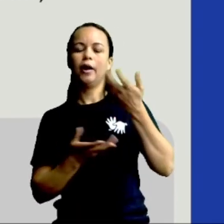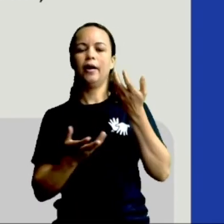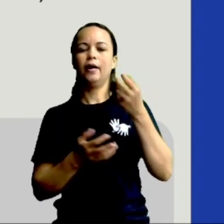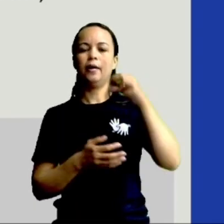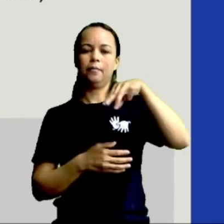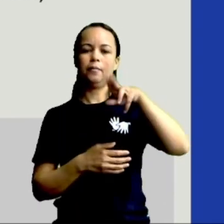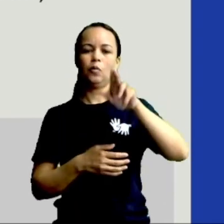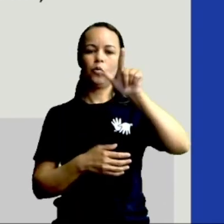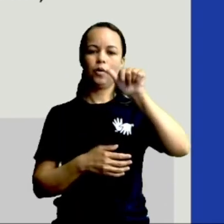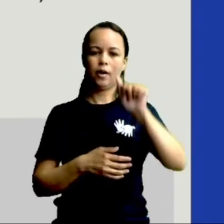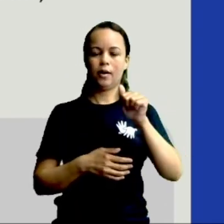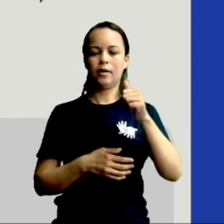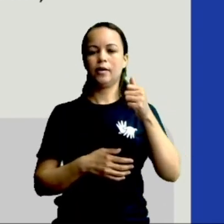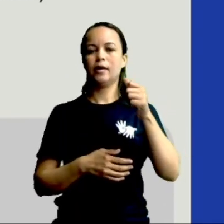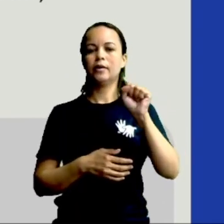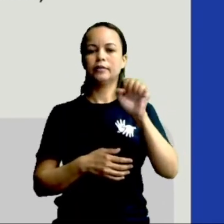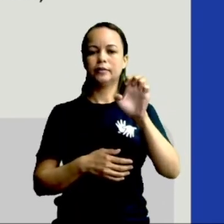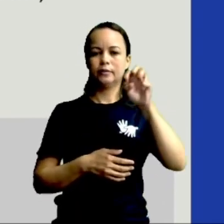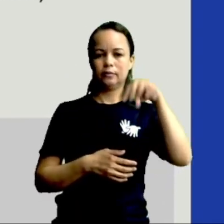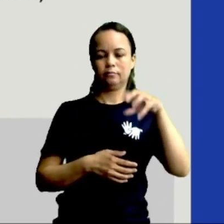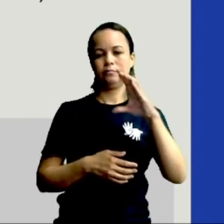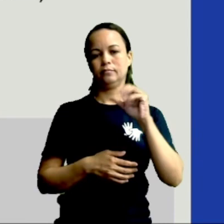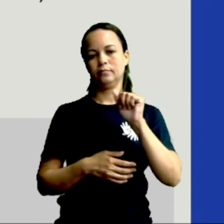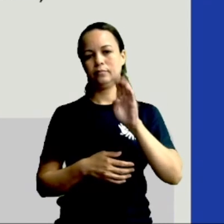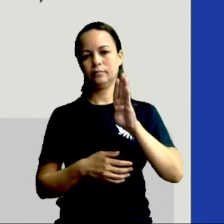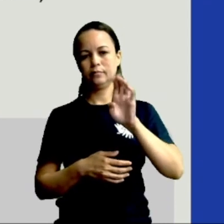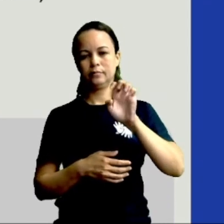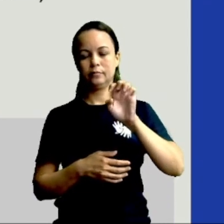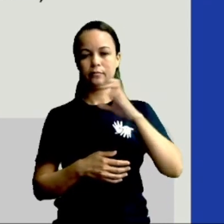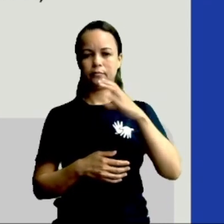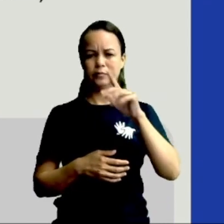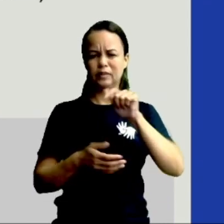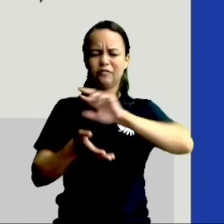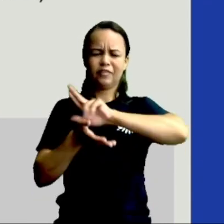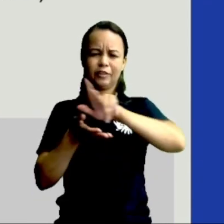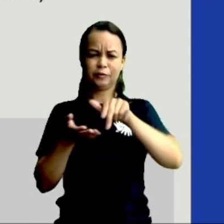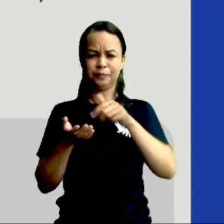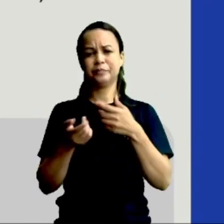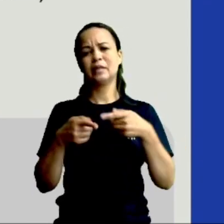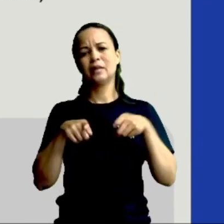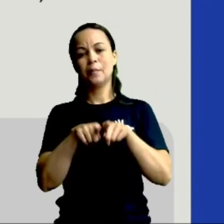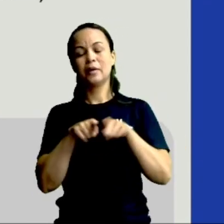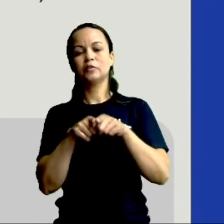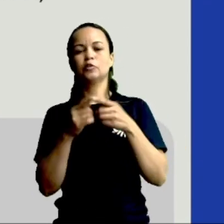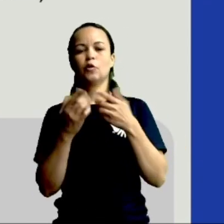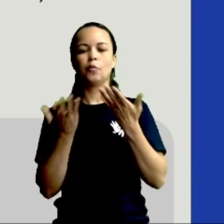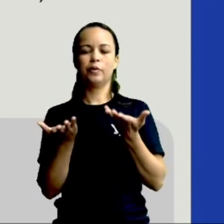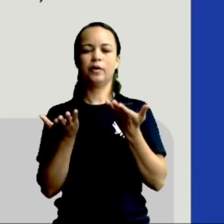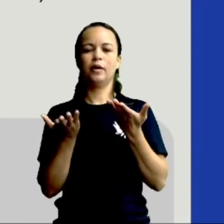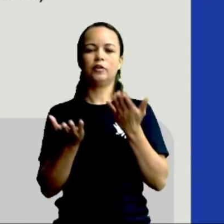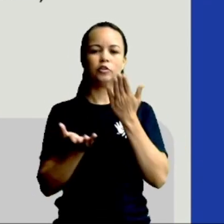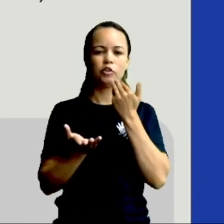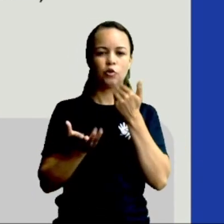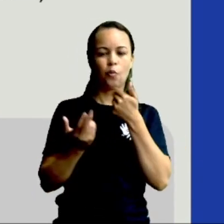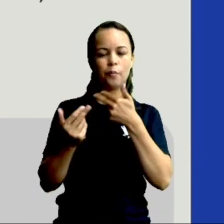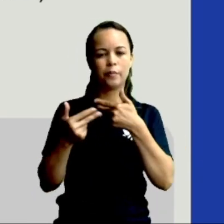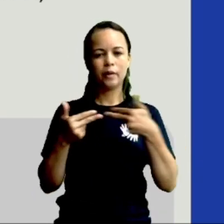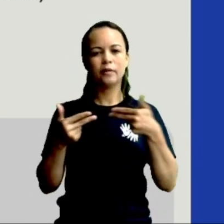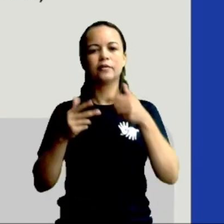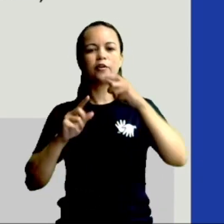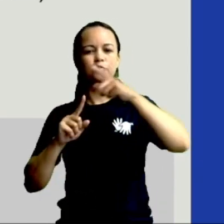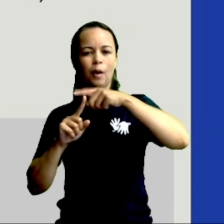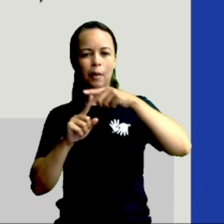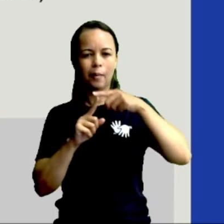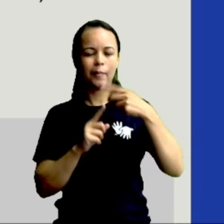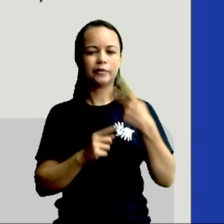outras lendas que nós temos aqui na nossa região. Sobre nossos pratos típicos, né, nossas comidas, né, as comidas